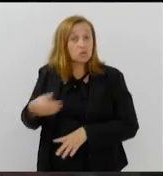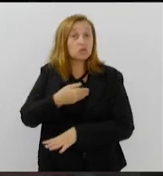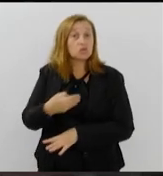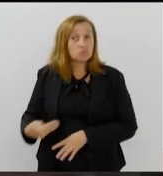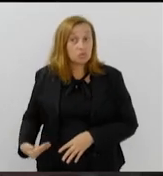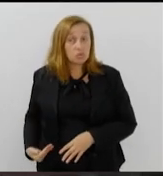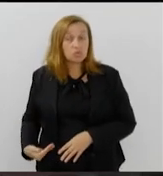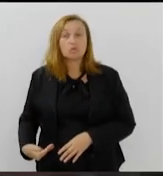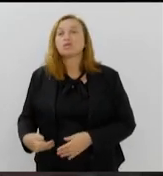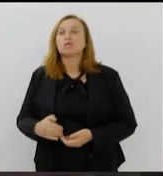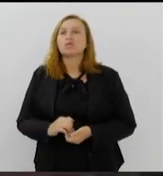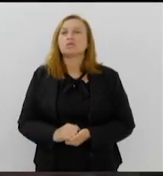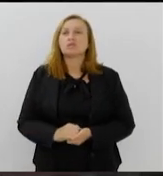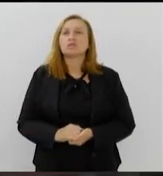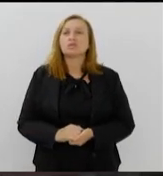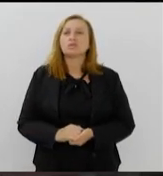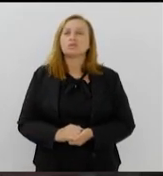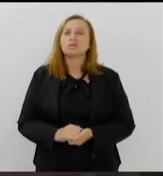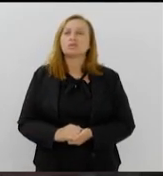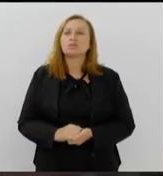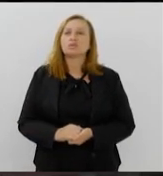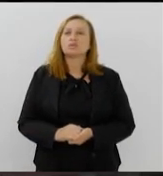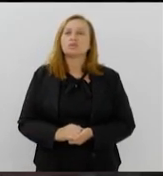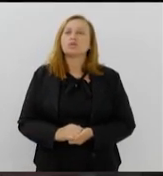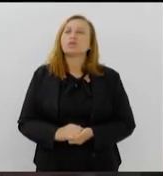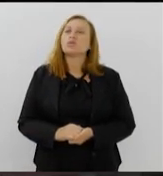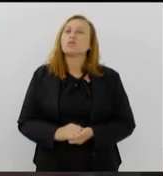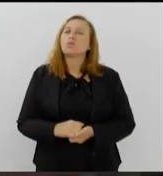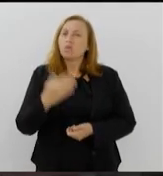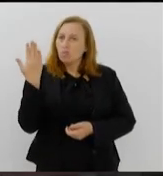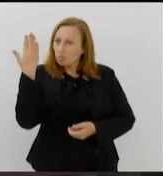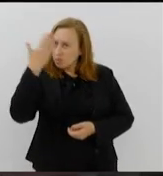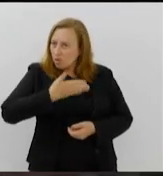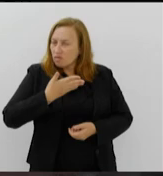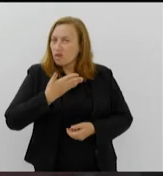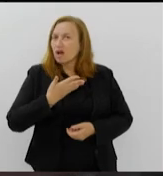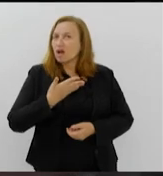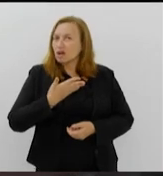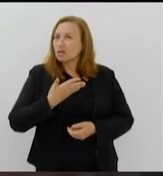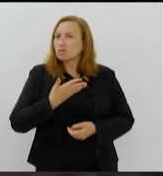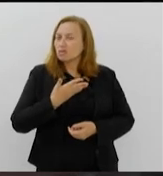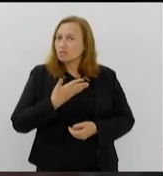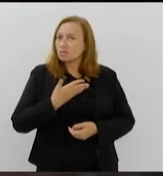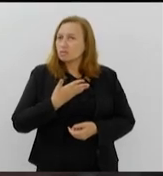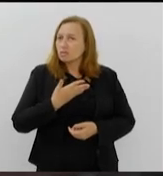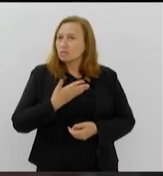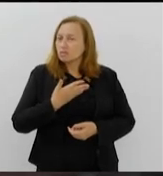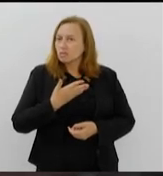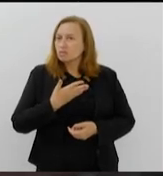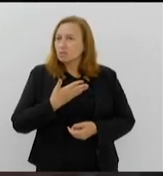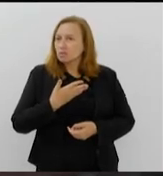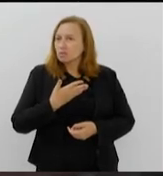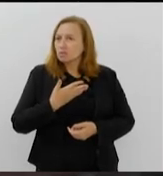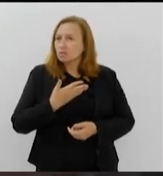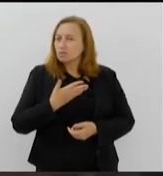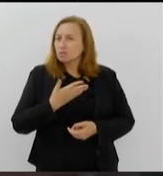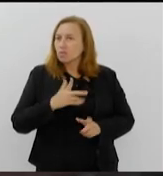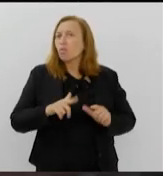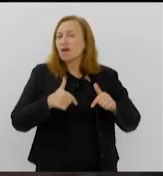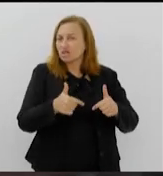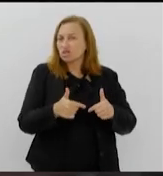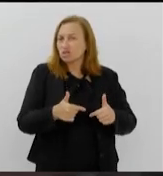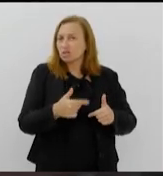públicos, que consolidaram e confirmaram essa dinâmica, né? Então, como é que